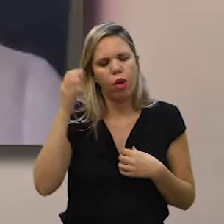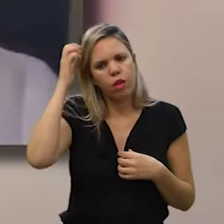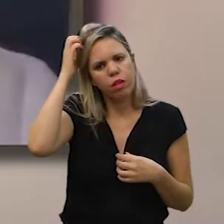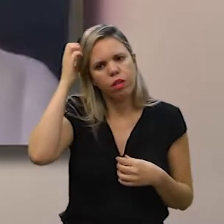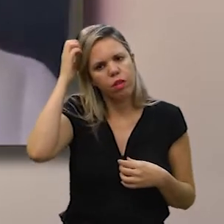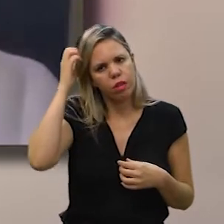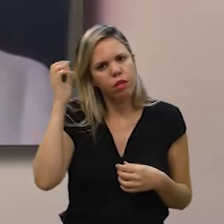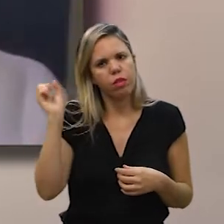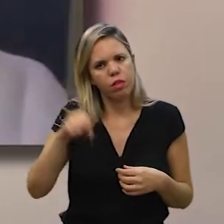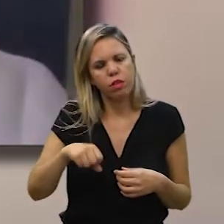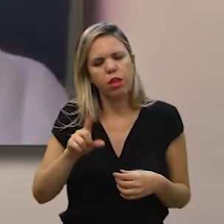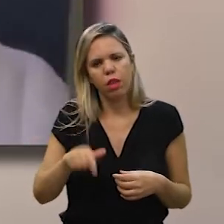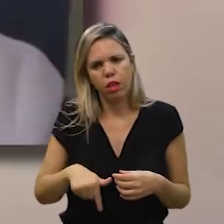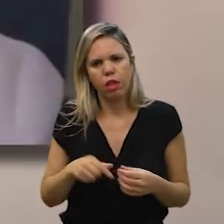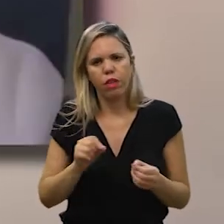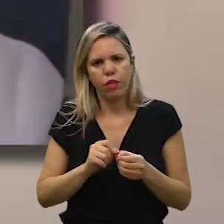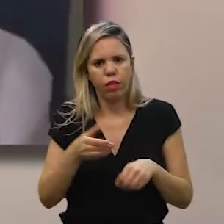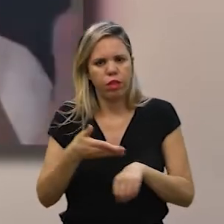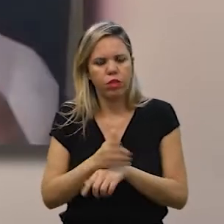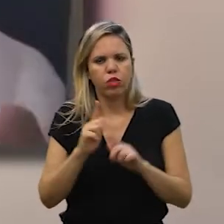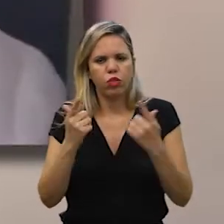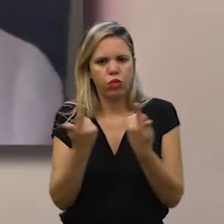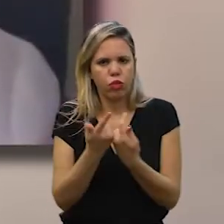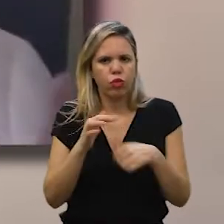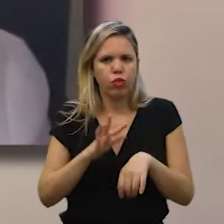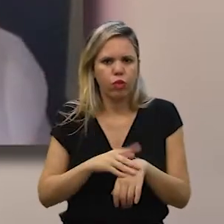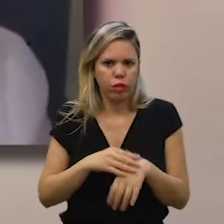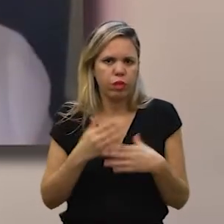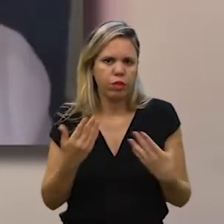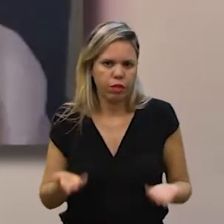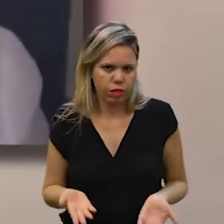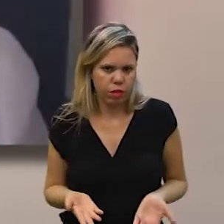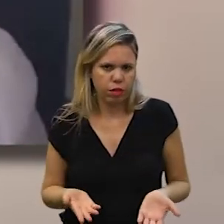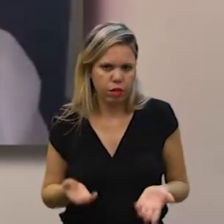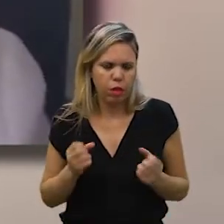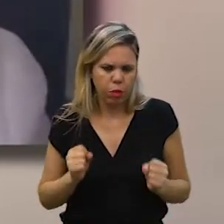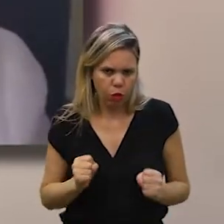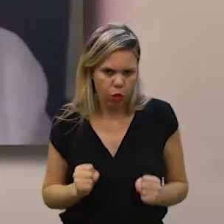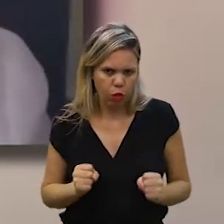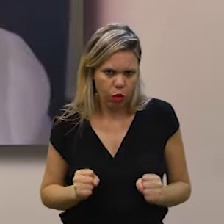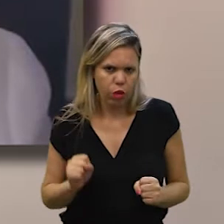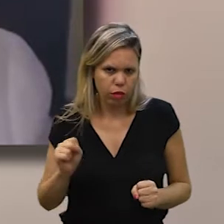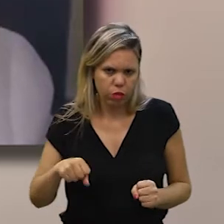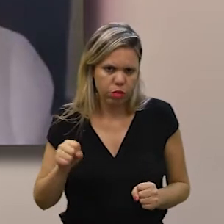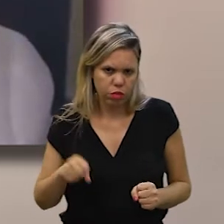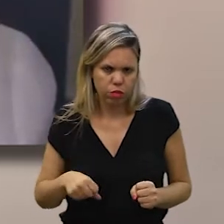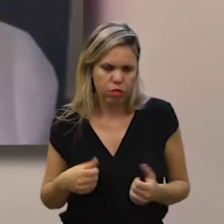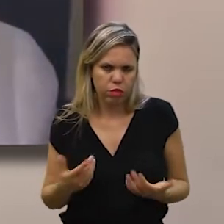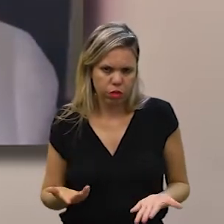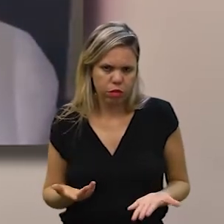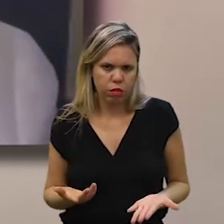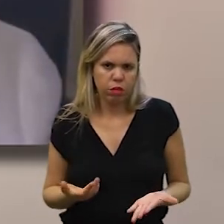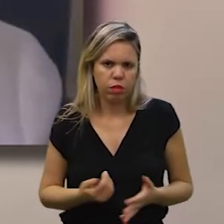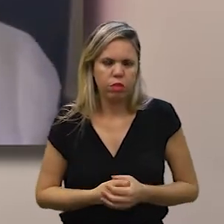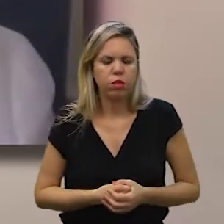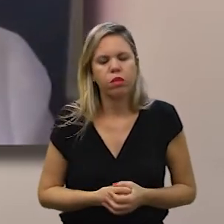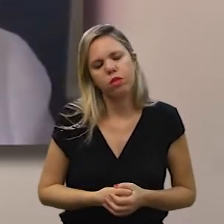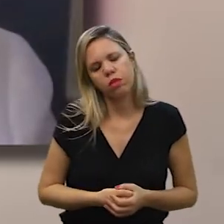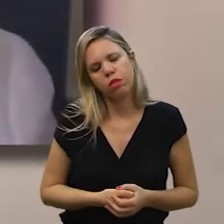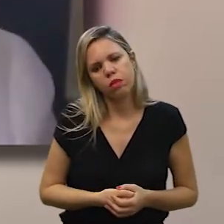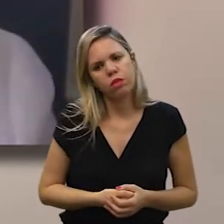A dermatite atópica, como faz parte do grupo das doenças atópicas, ela pode ser, sim,